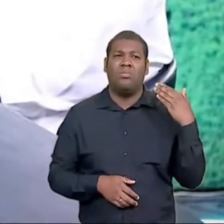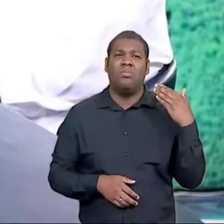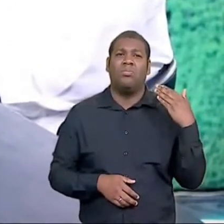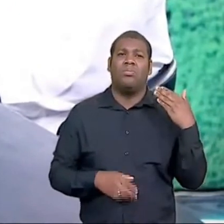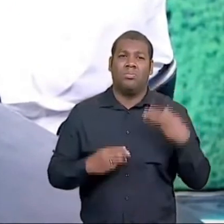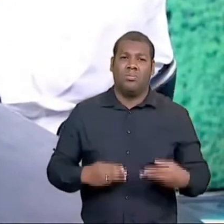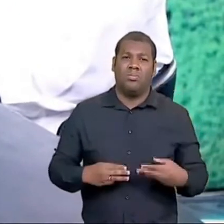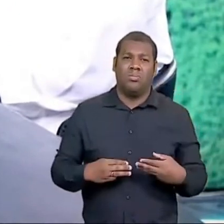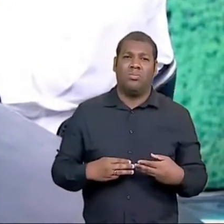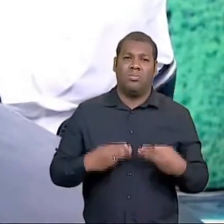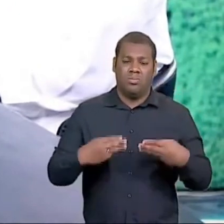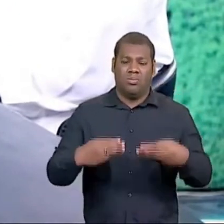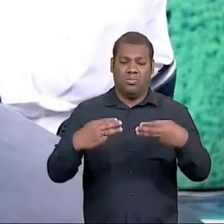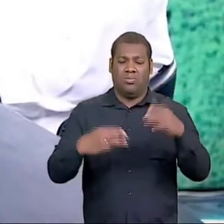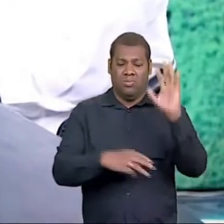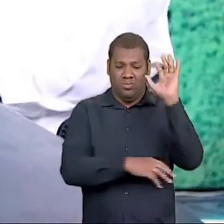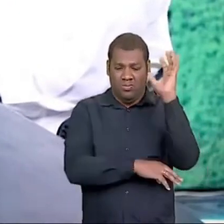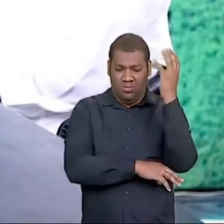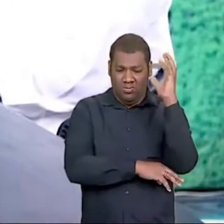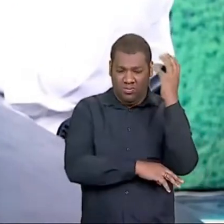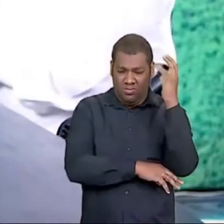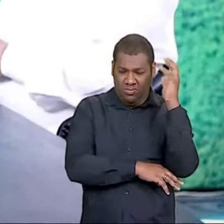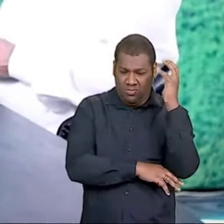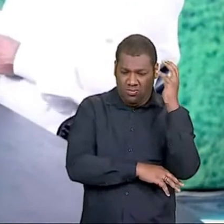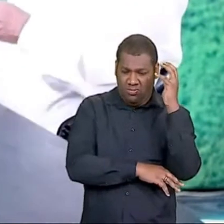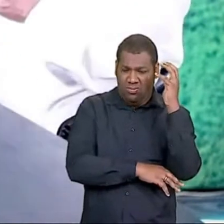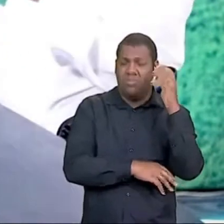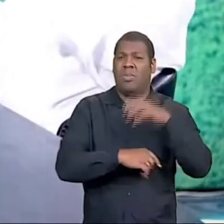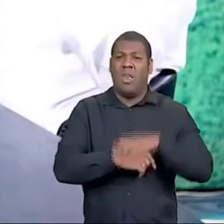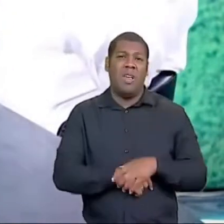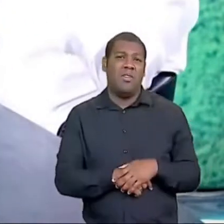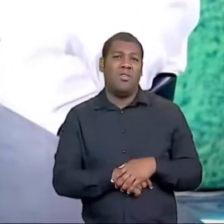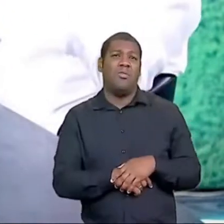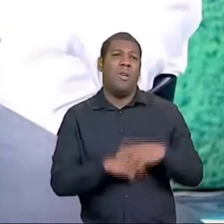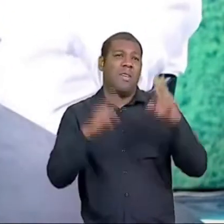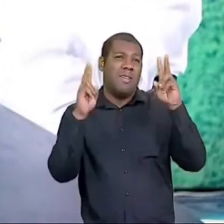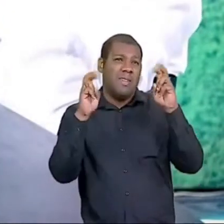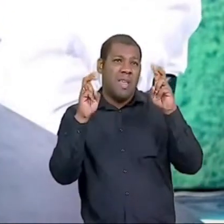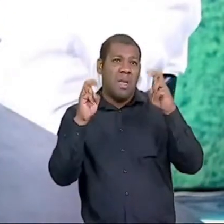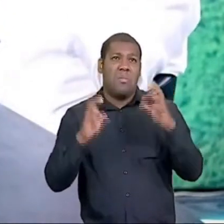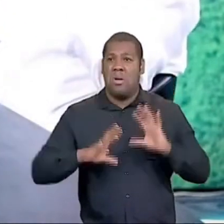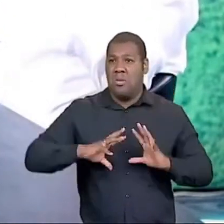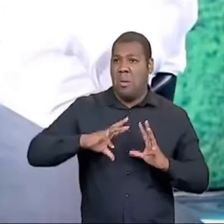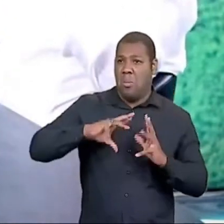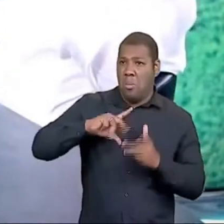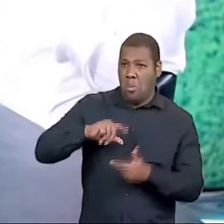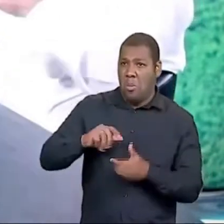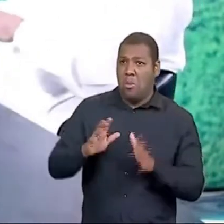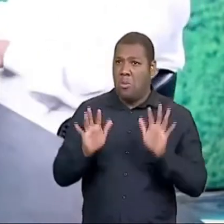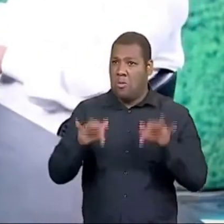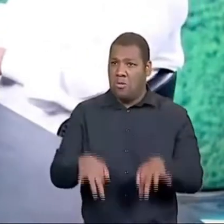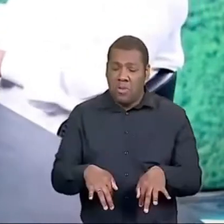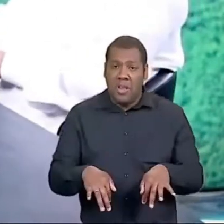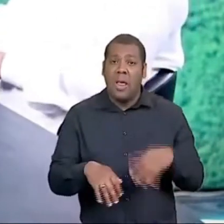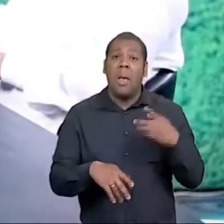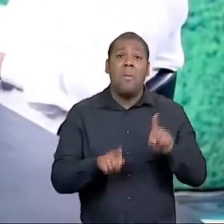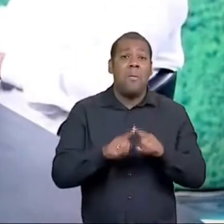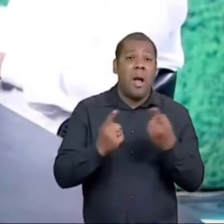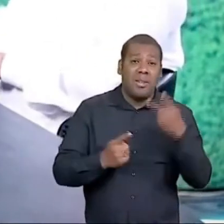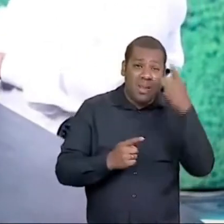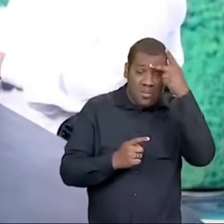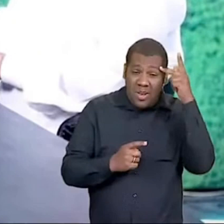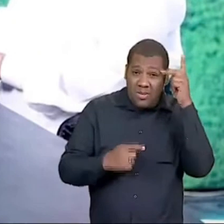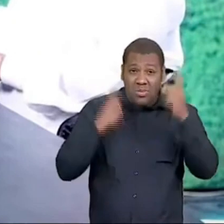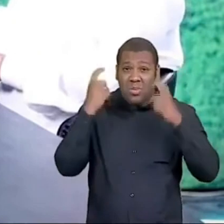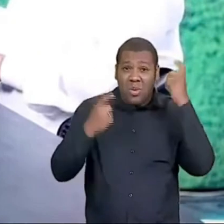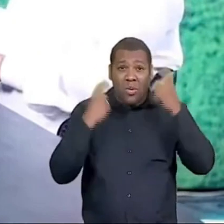pessoas estavam preocupadas com o fim do mês. Como exatamente convencer a pessoa mais pobre de que esse tema do